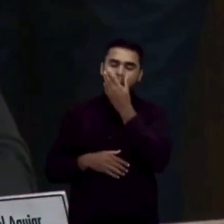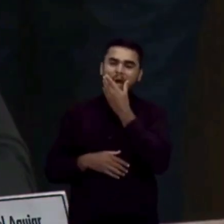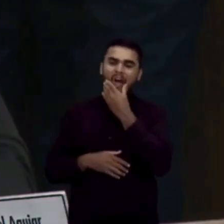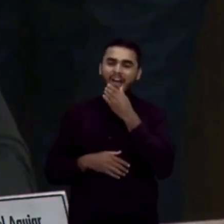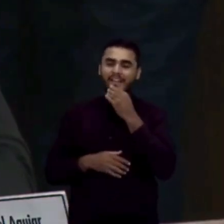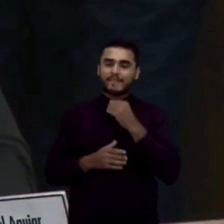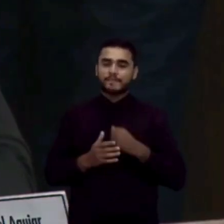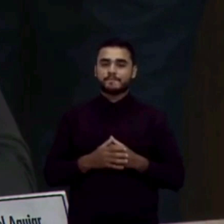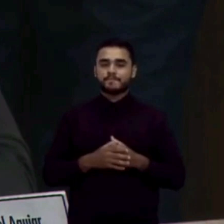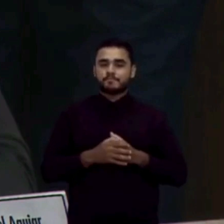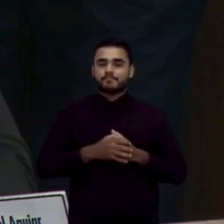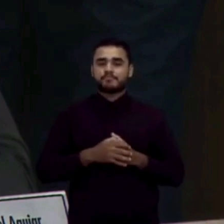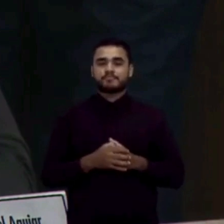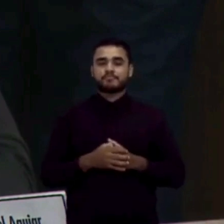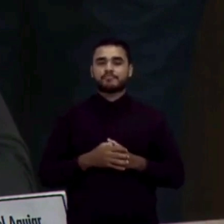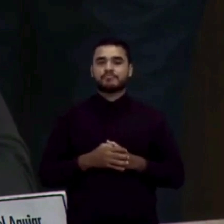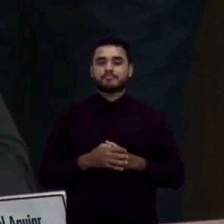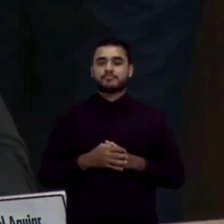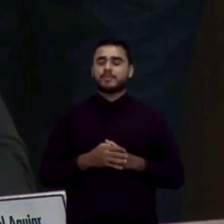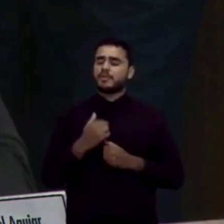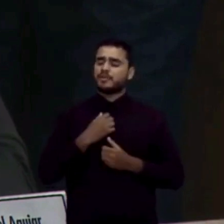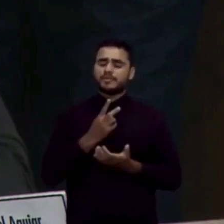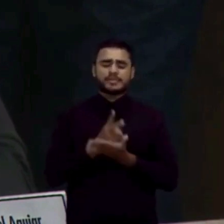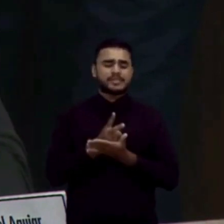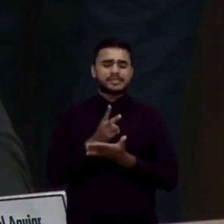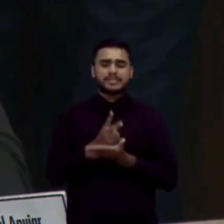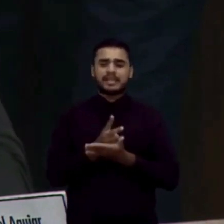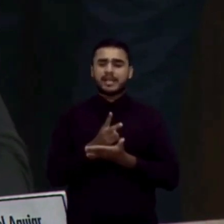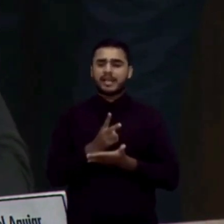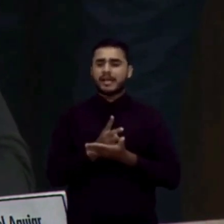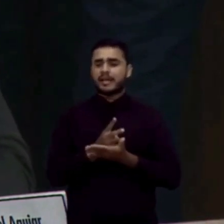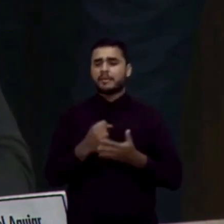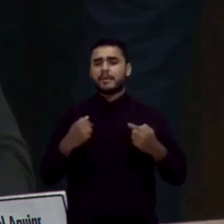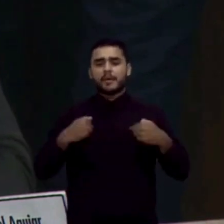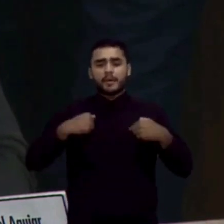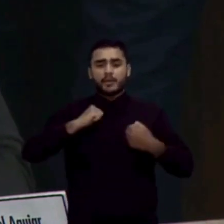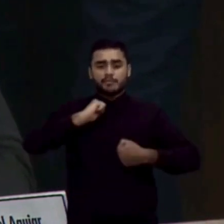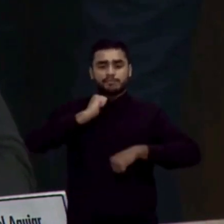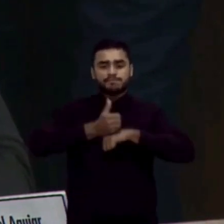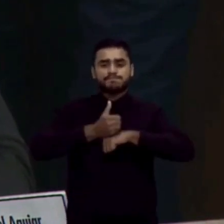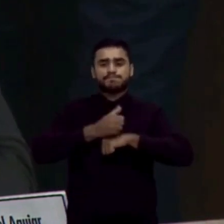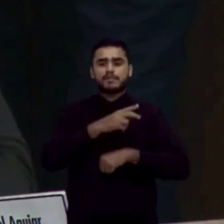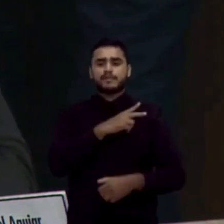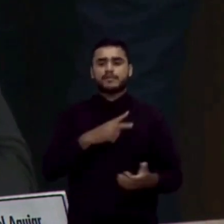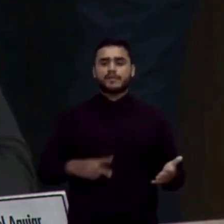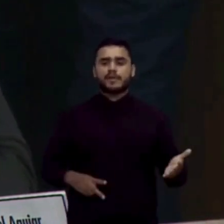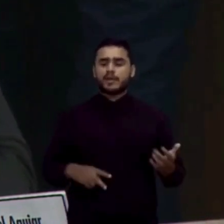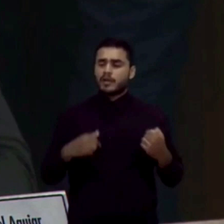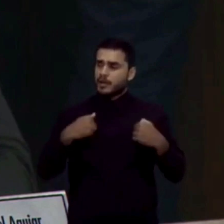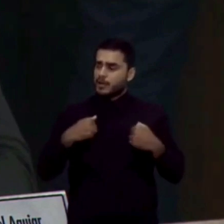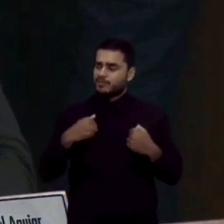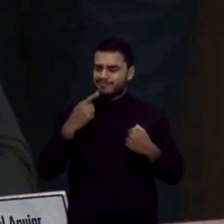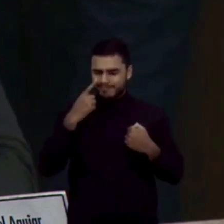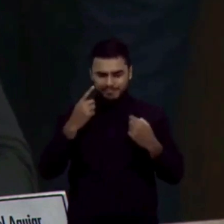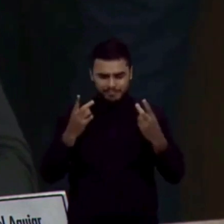presidenta, desde o início da legislatura. matérias que tratem de pautas